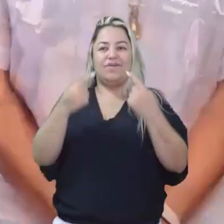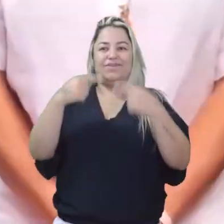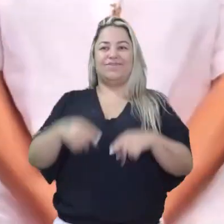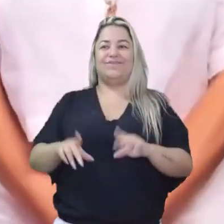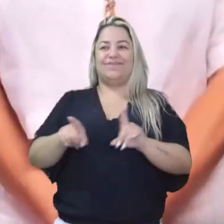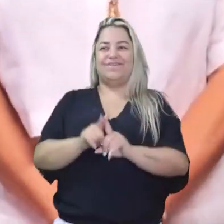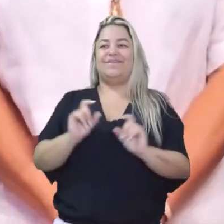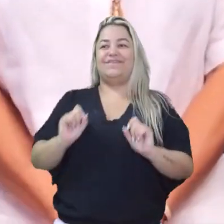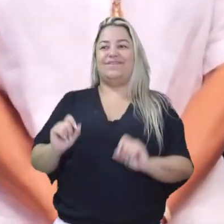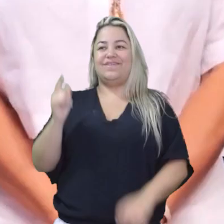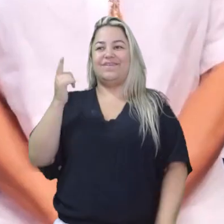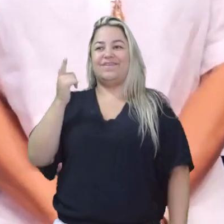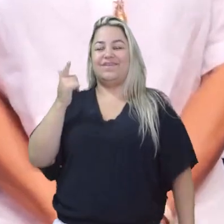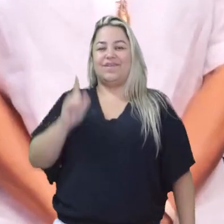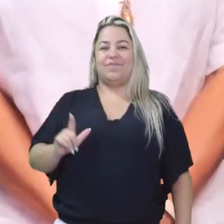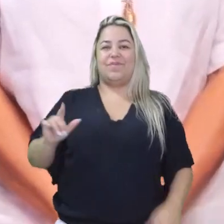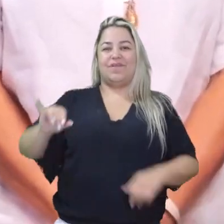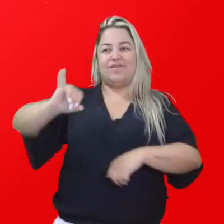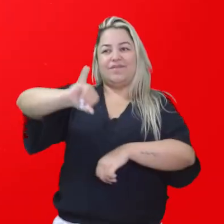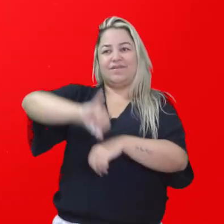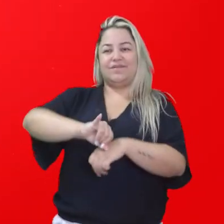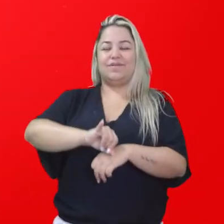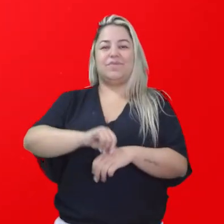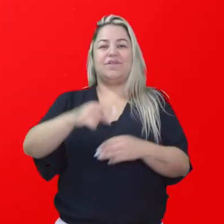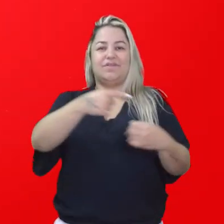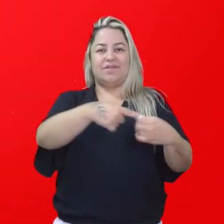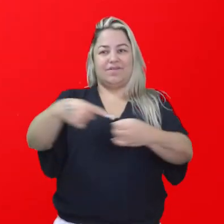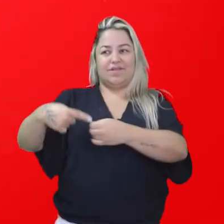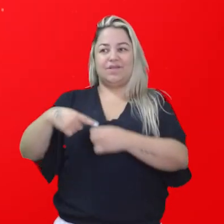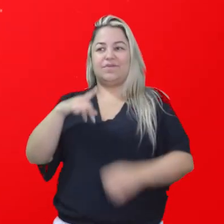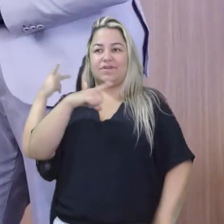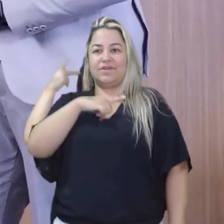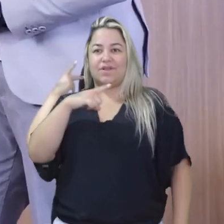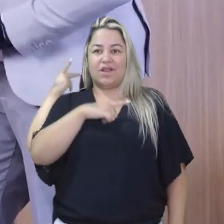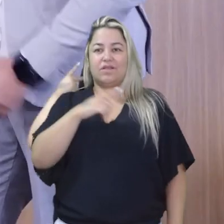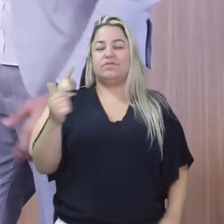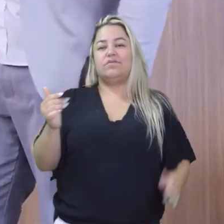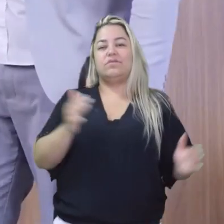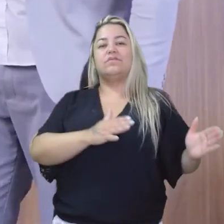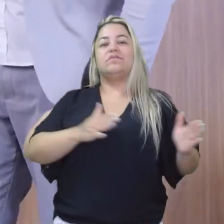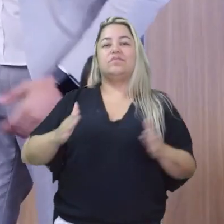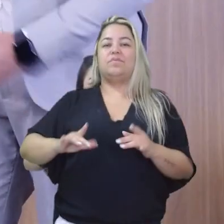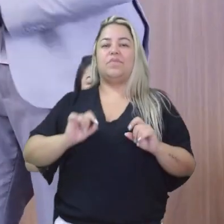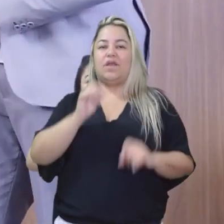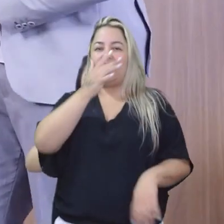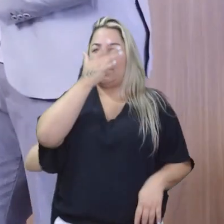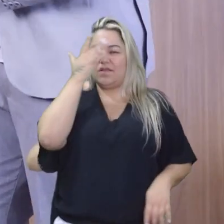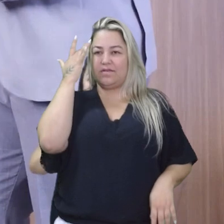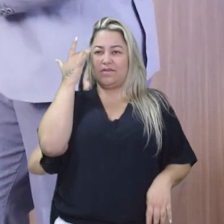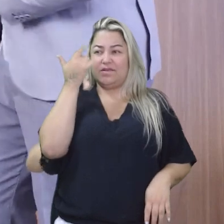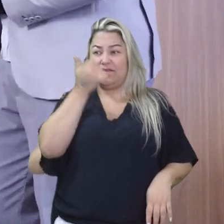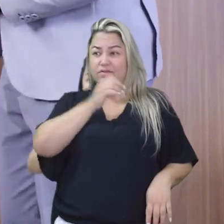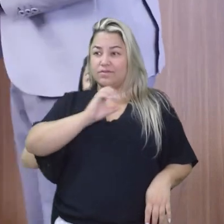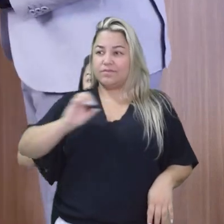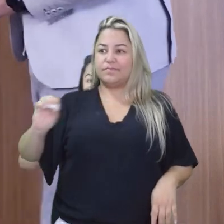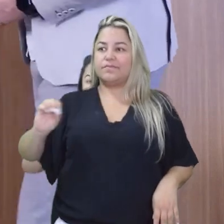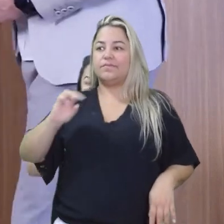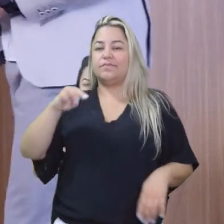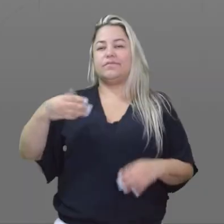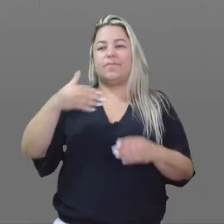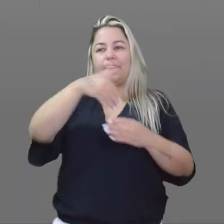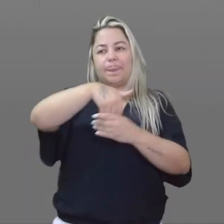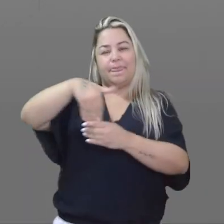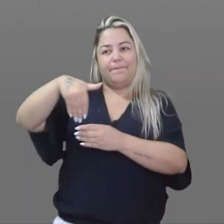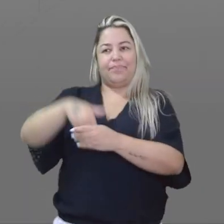das pré-candidaturas nas capitais, além das cidades onde haveria segundo turno e aquelas com mais de 100 mil